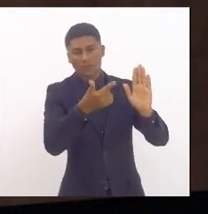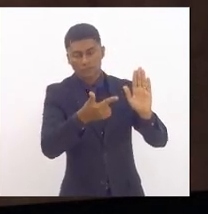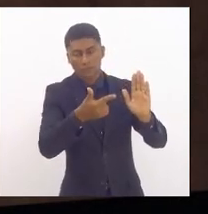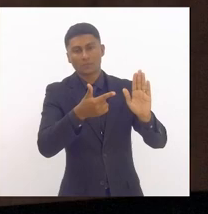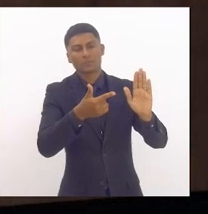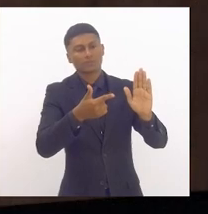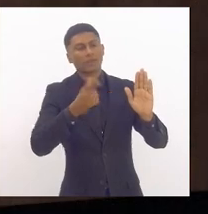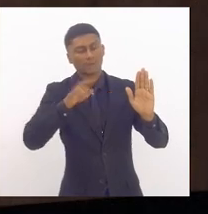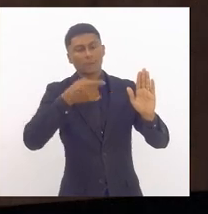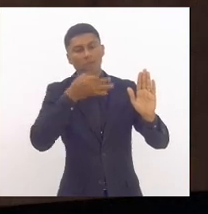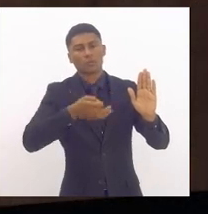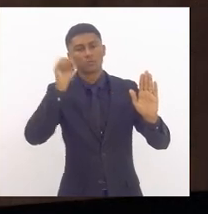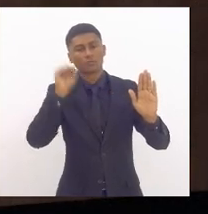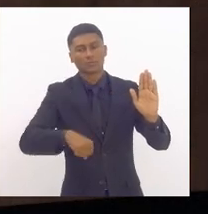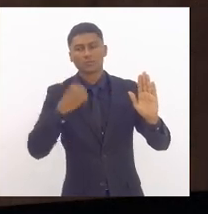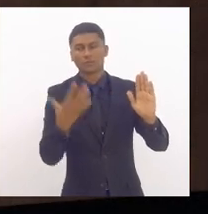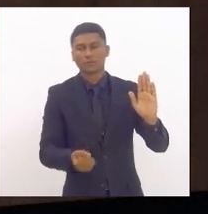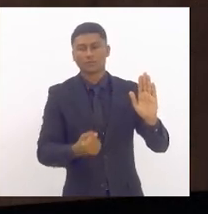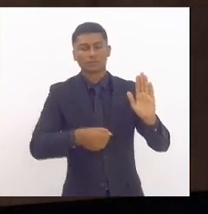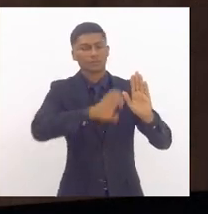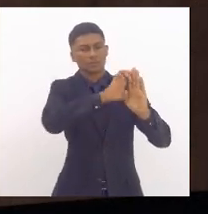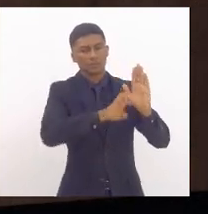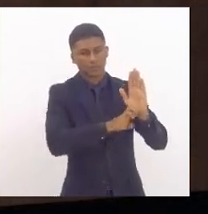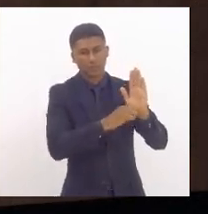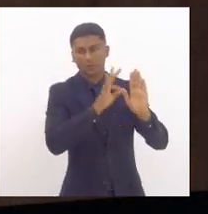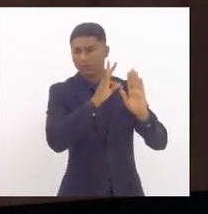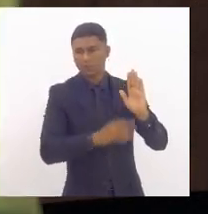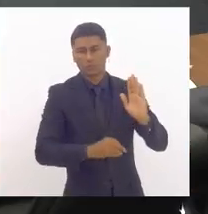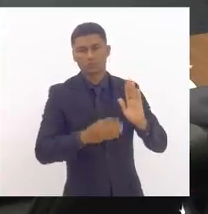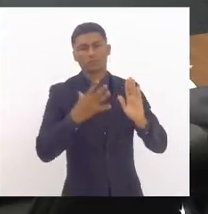22, é favorável com emenda.